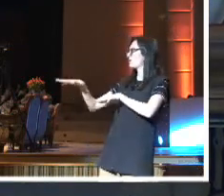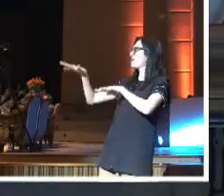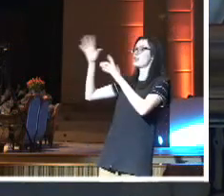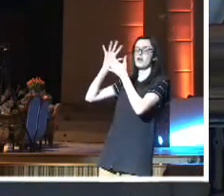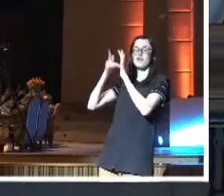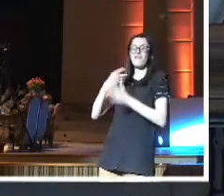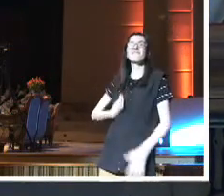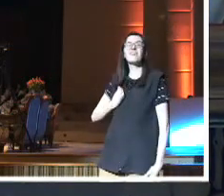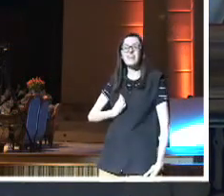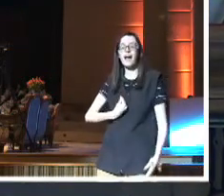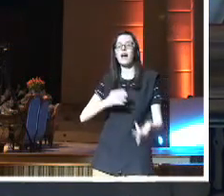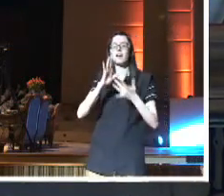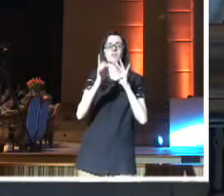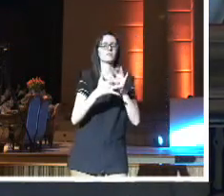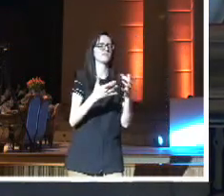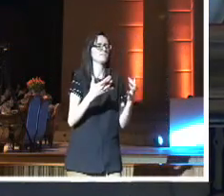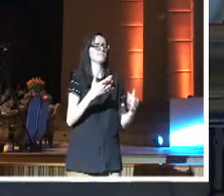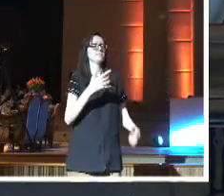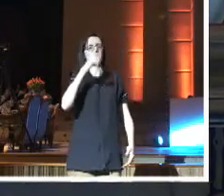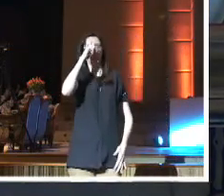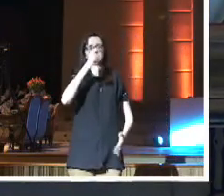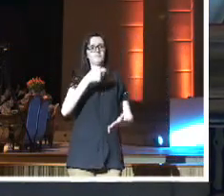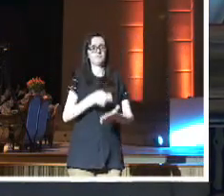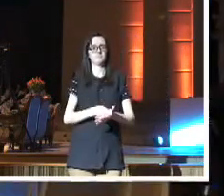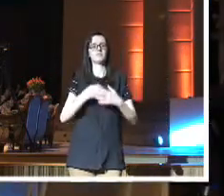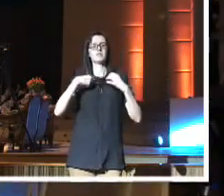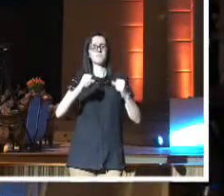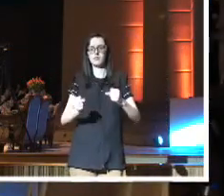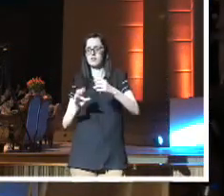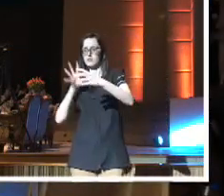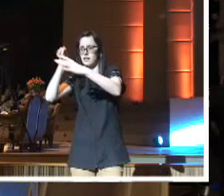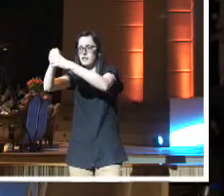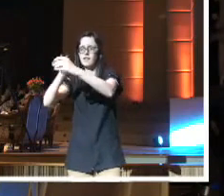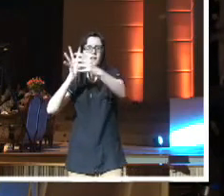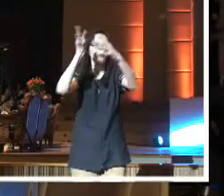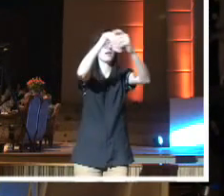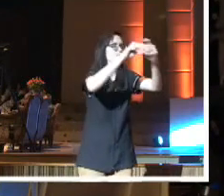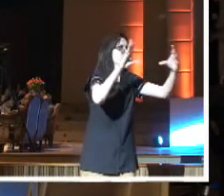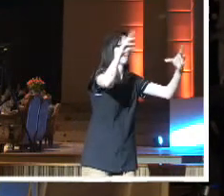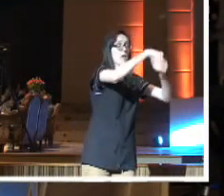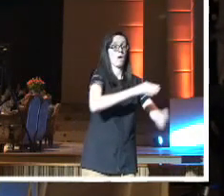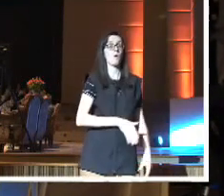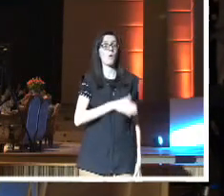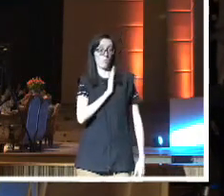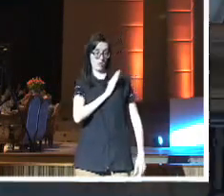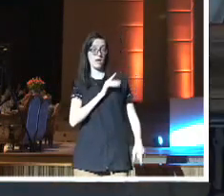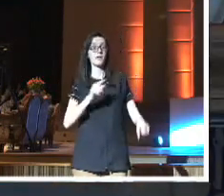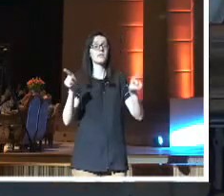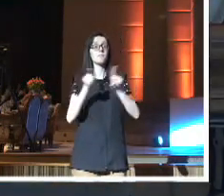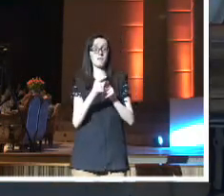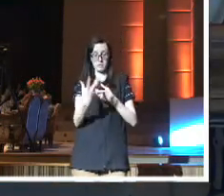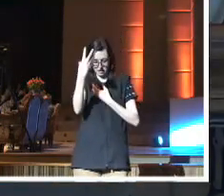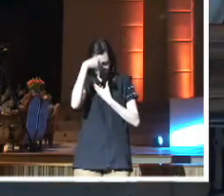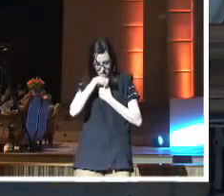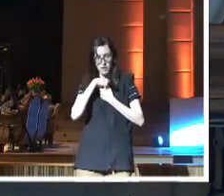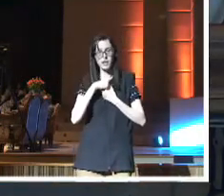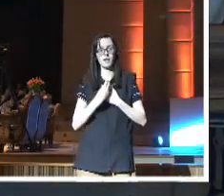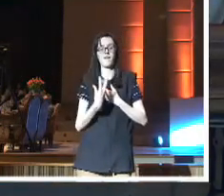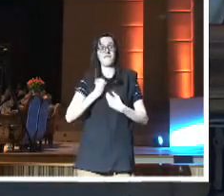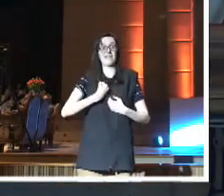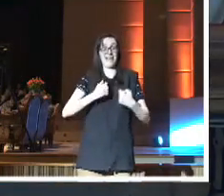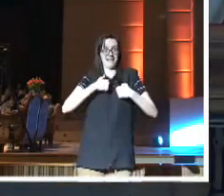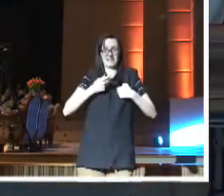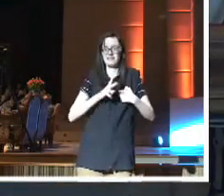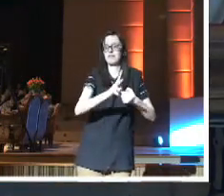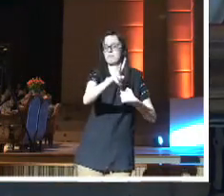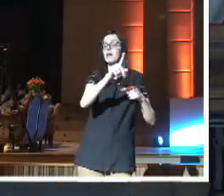nome, ele decidiu entrar dentro da alma, habitar o coração e fazer dali o seu templo